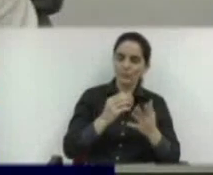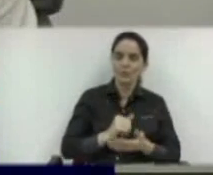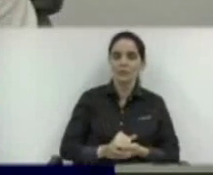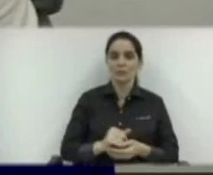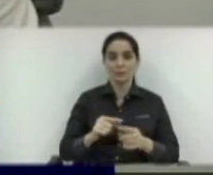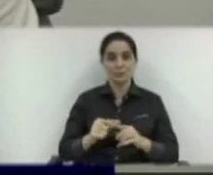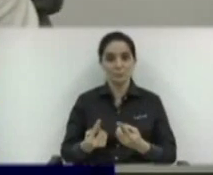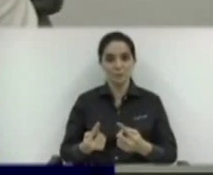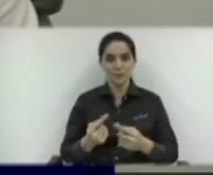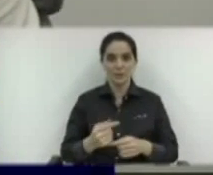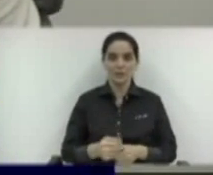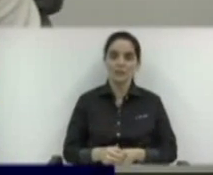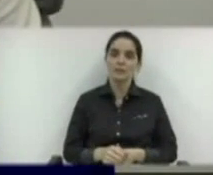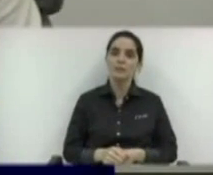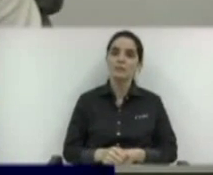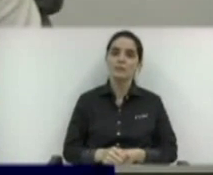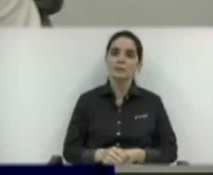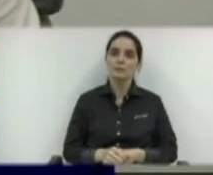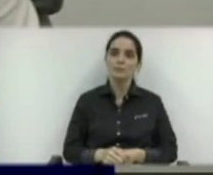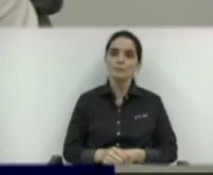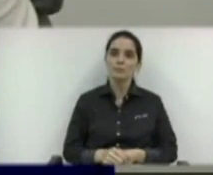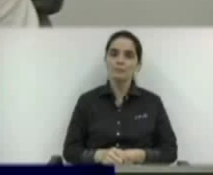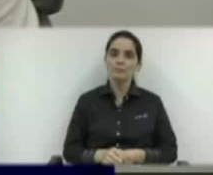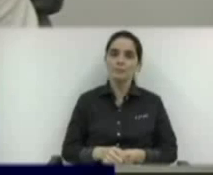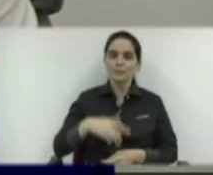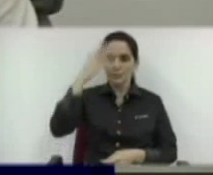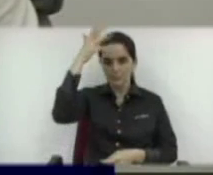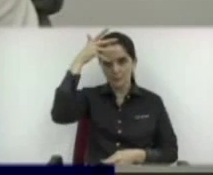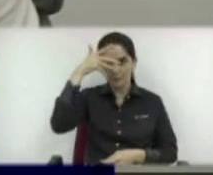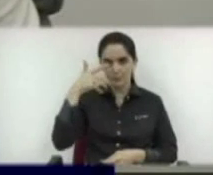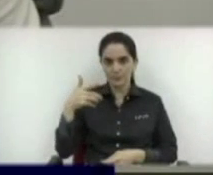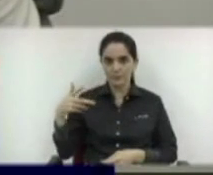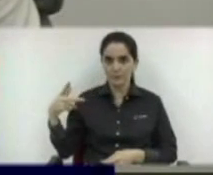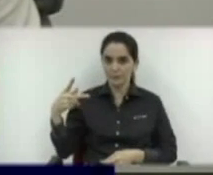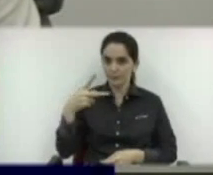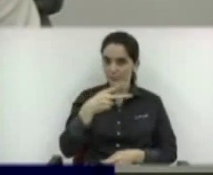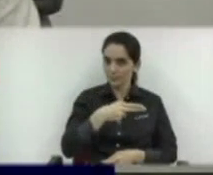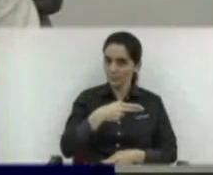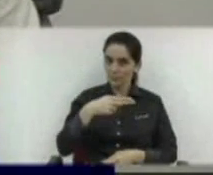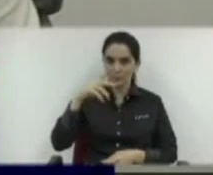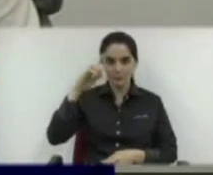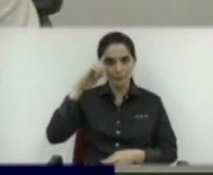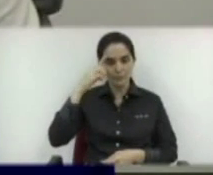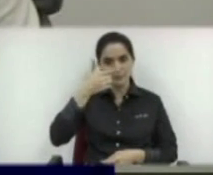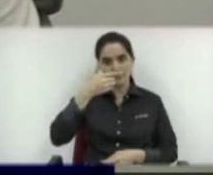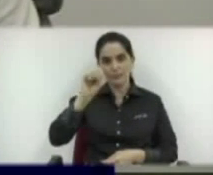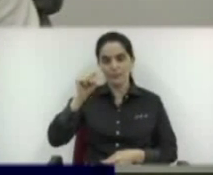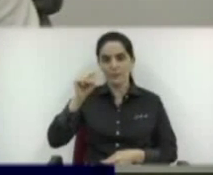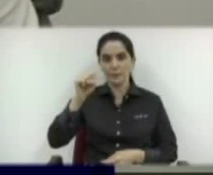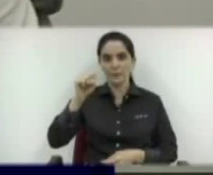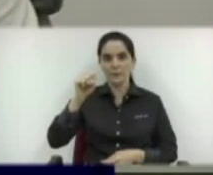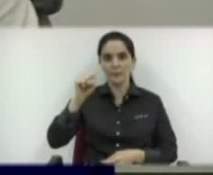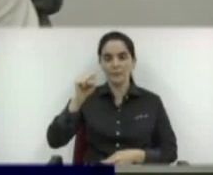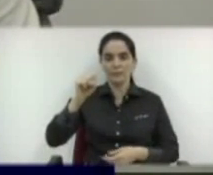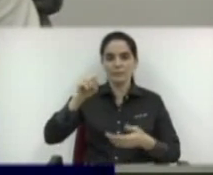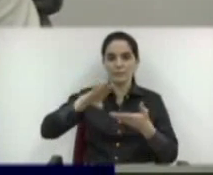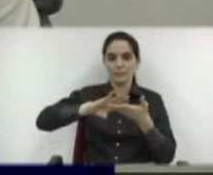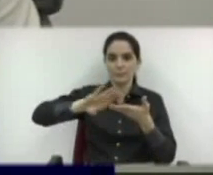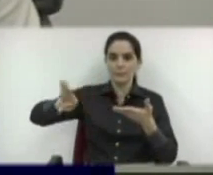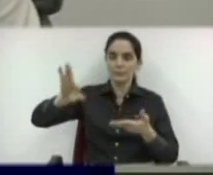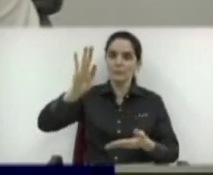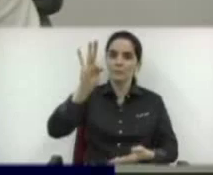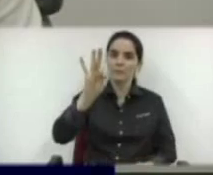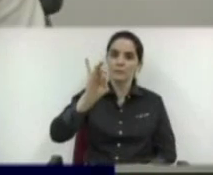mas vou me submeter a uma cirurgia no dia 28, para retirada da tireoide,